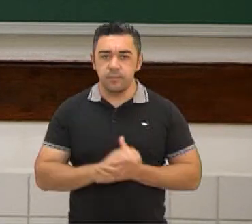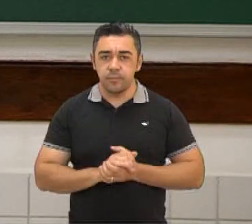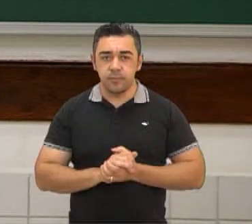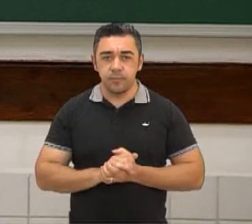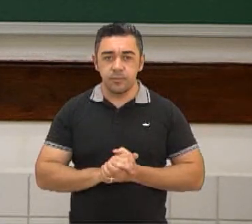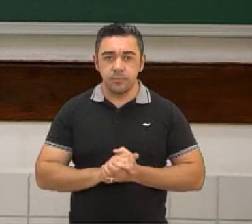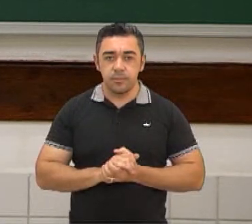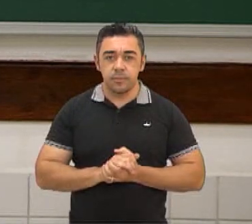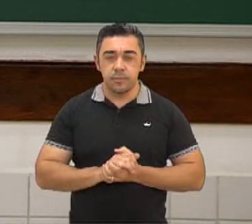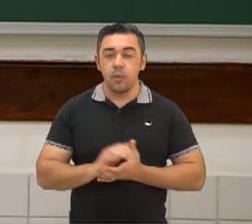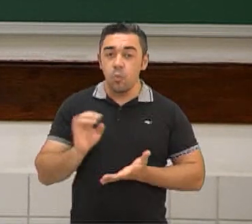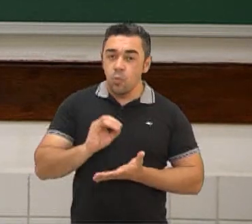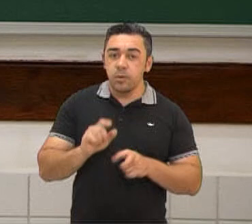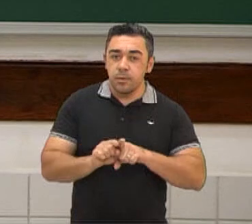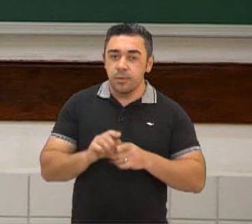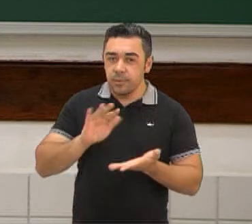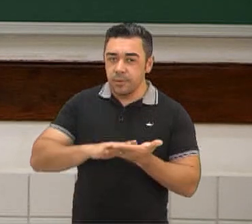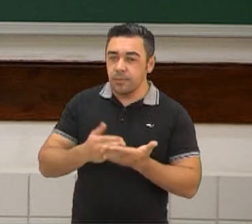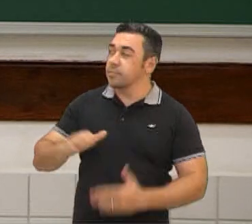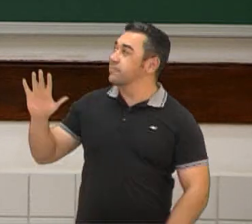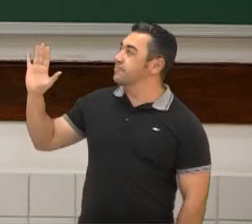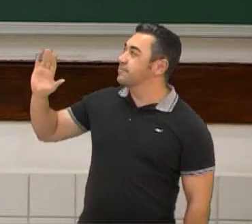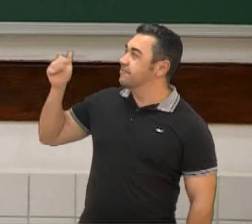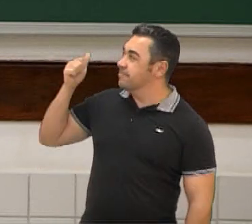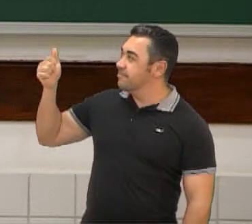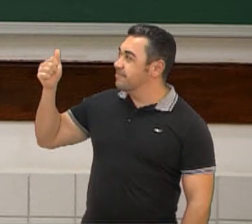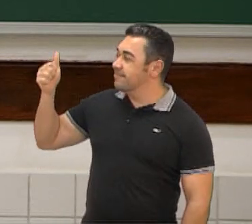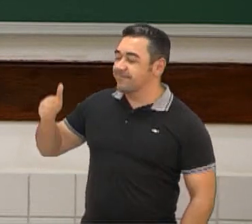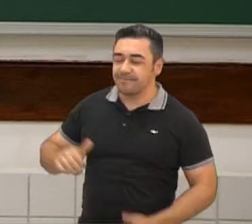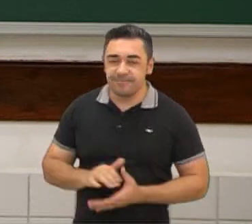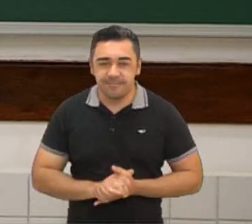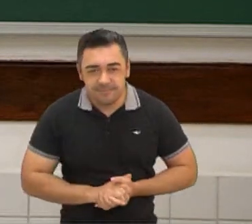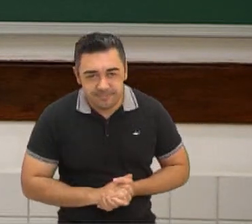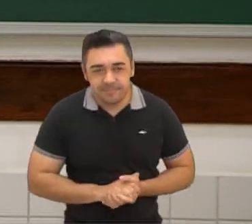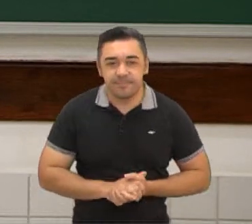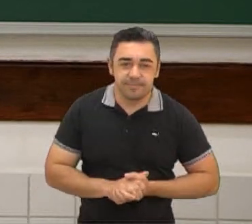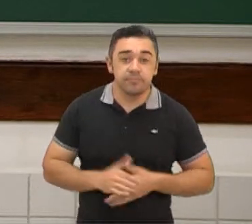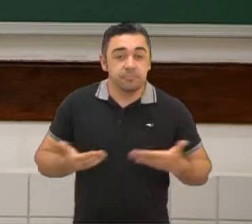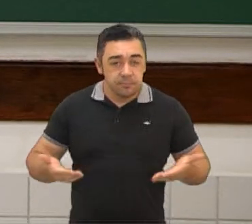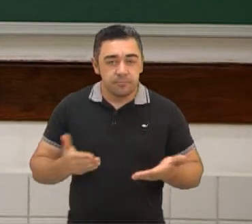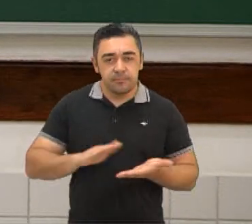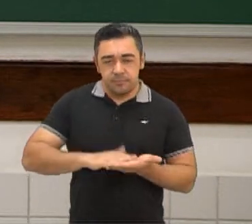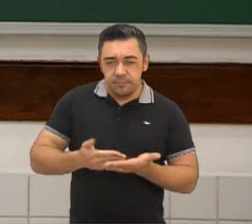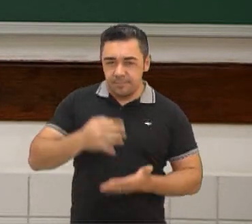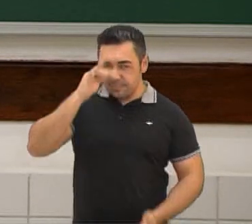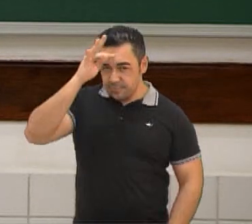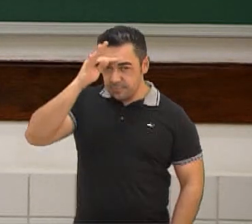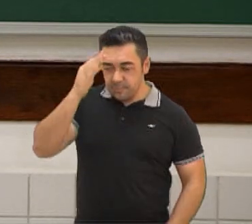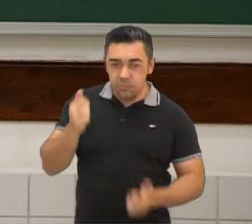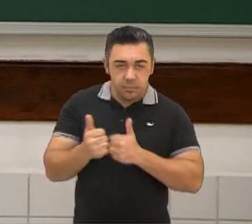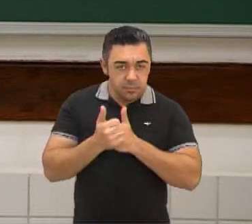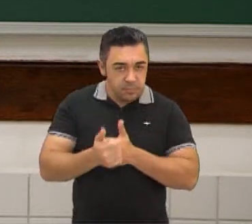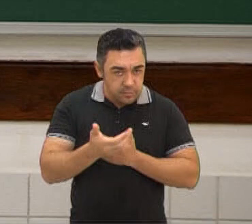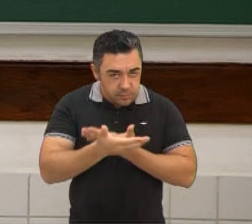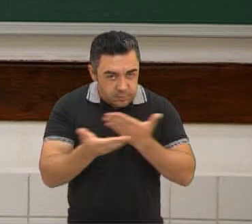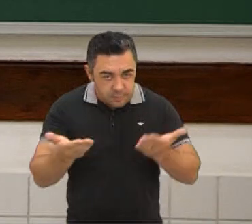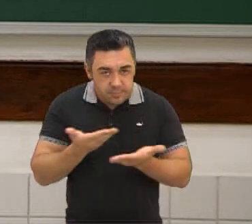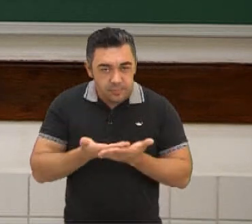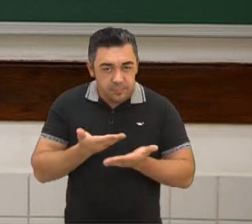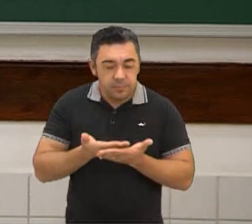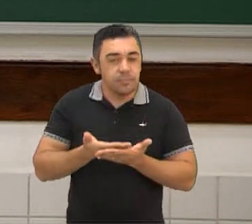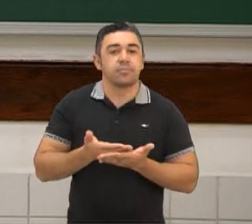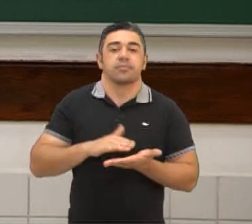dar um oi também para o Thiago. Tudo bem, Thiago? O Thiago vai nos acompanhar nessa aula,